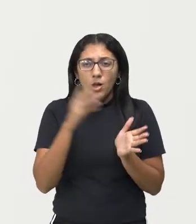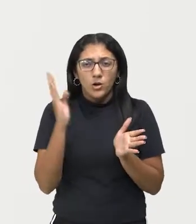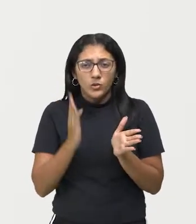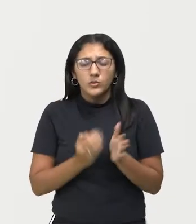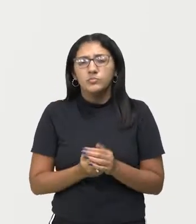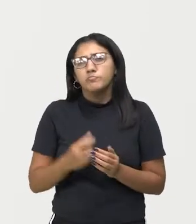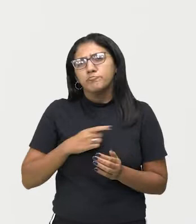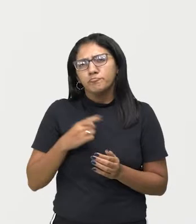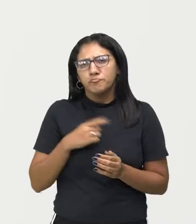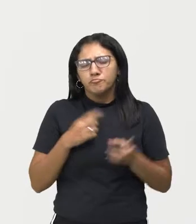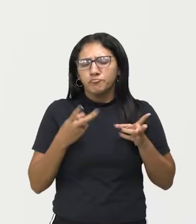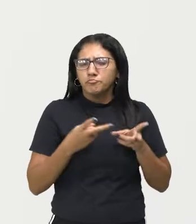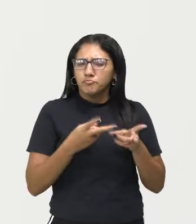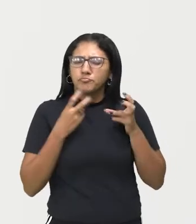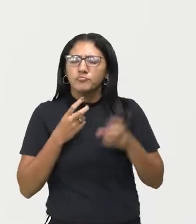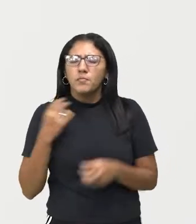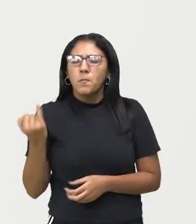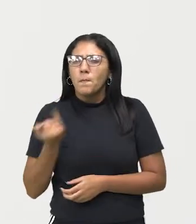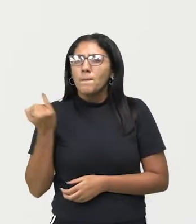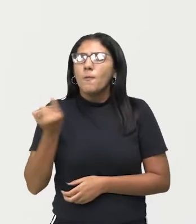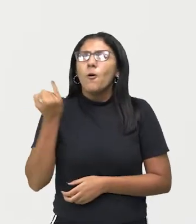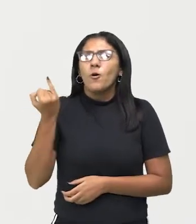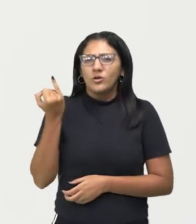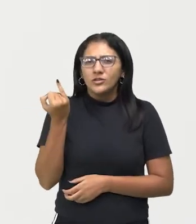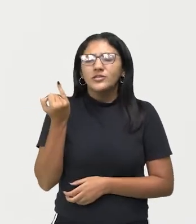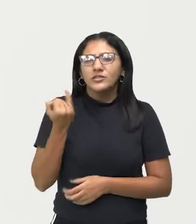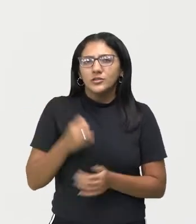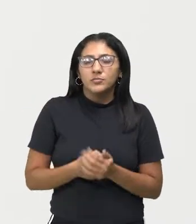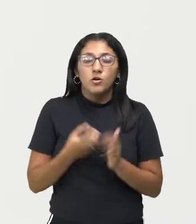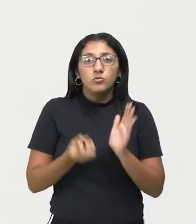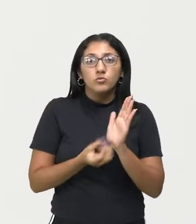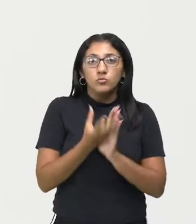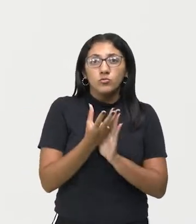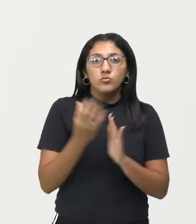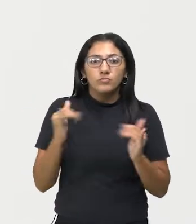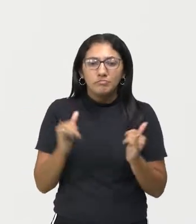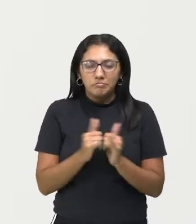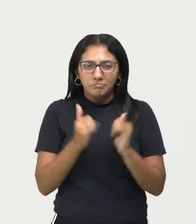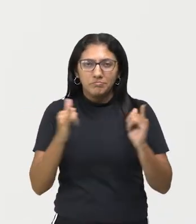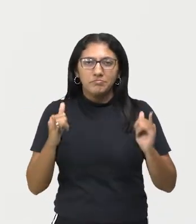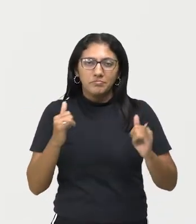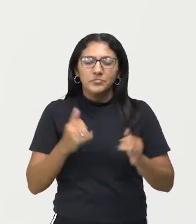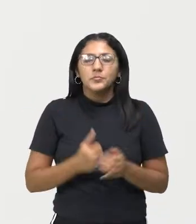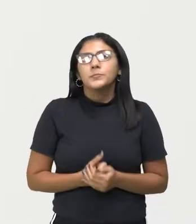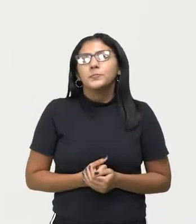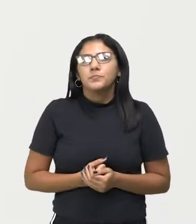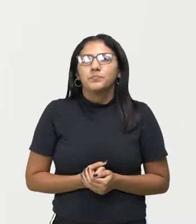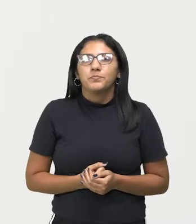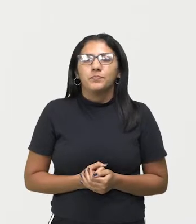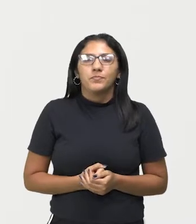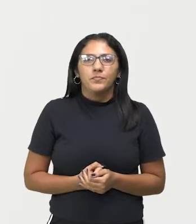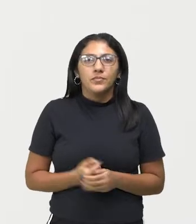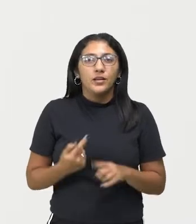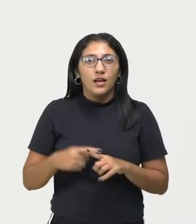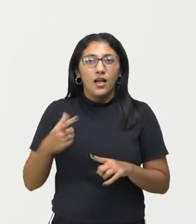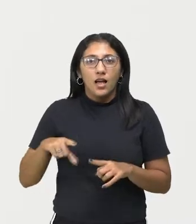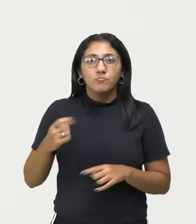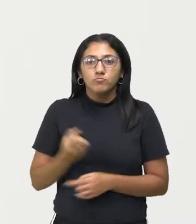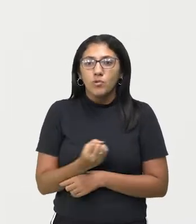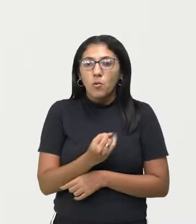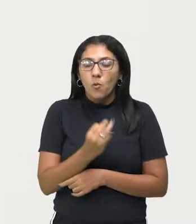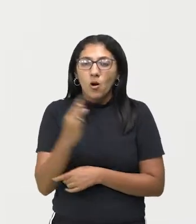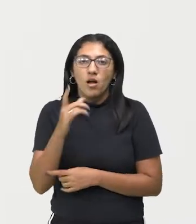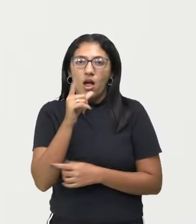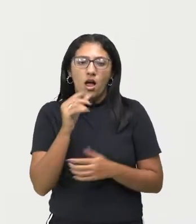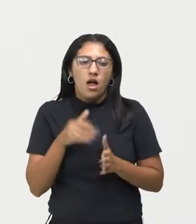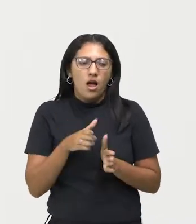esse potencial muito grande de geração de hidrelétrica. Por quê? Porque a maior parte dos